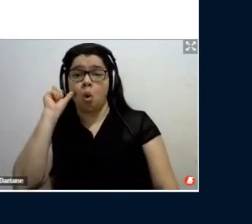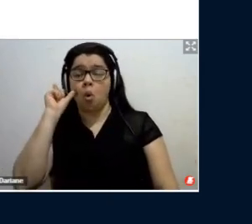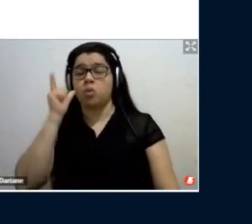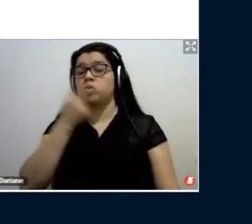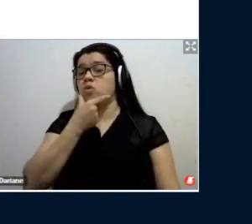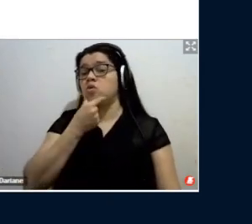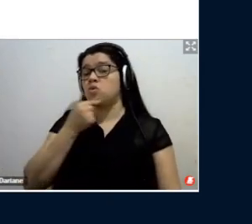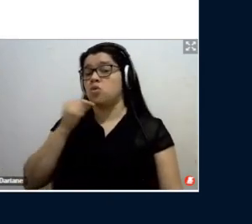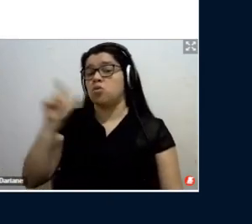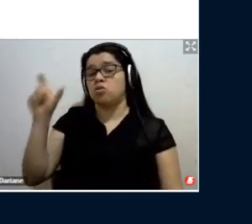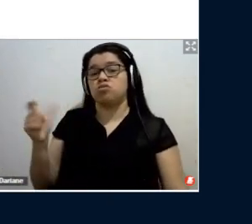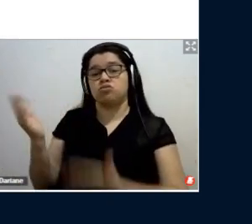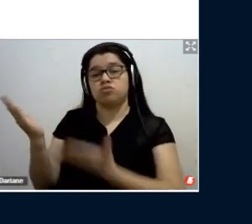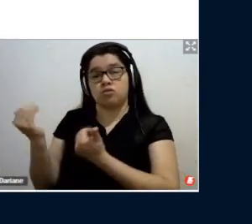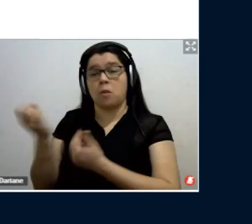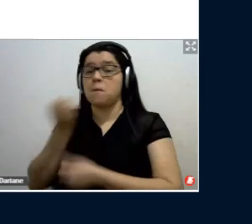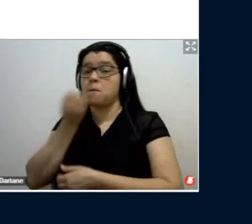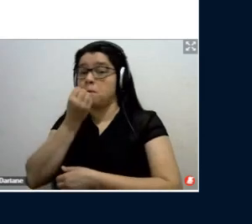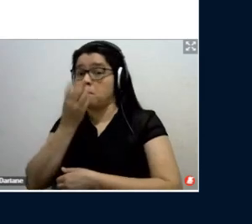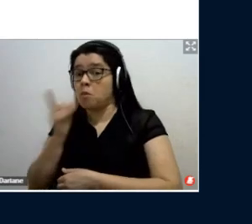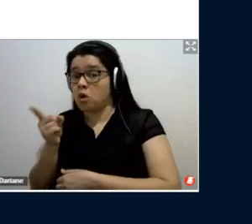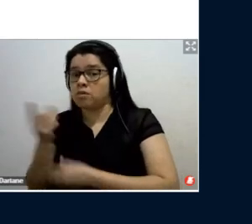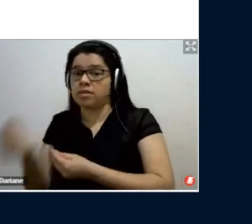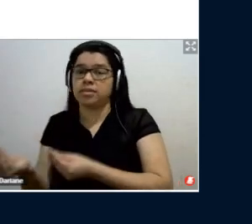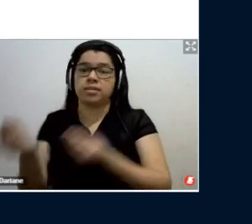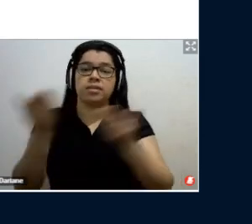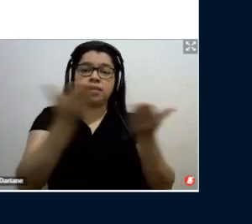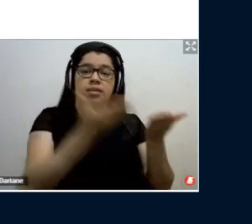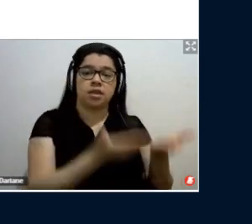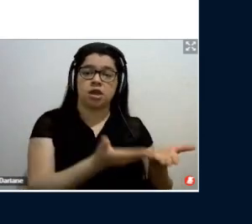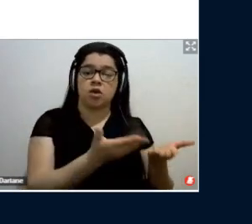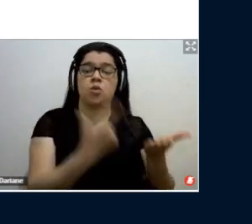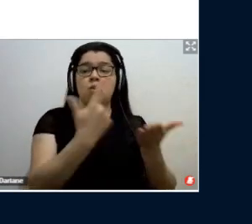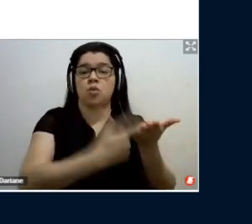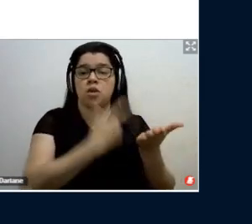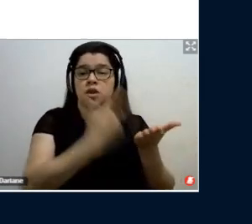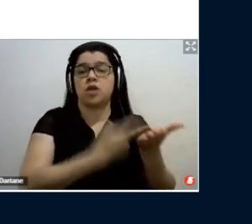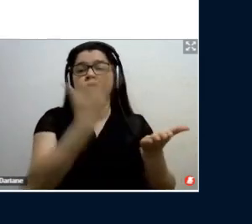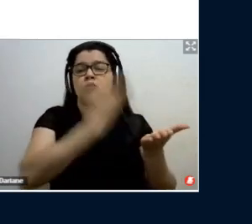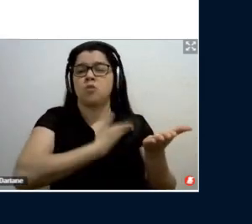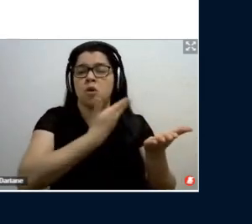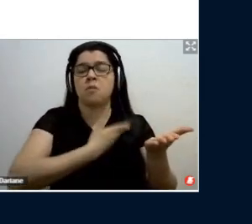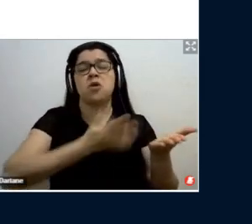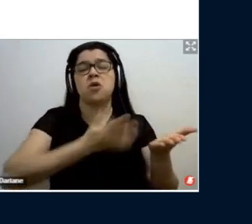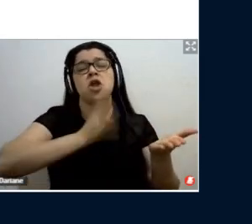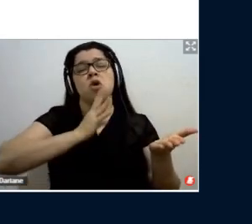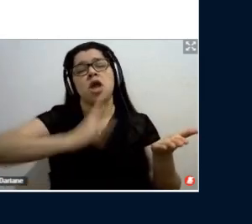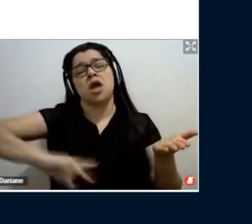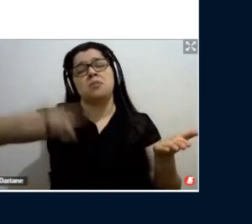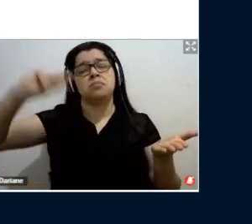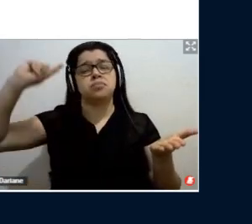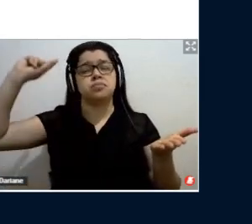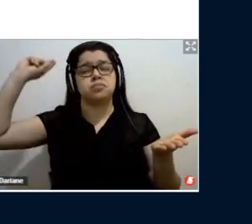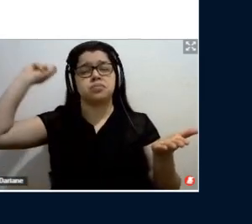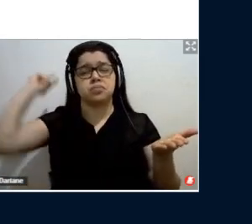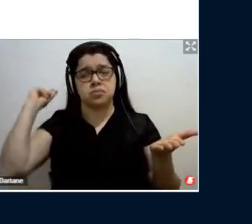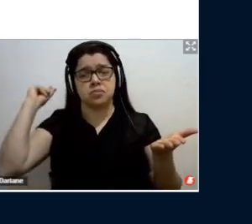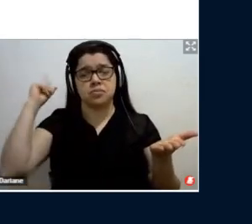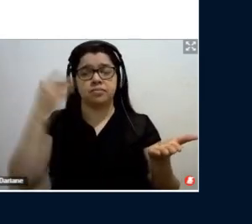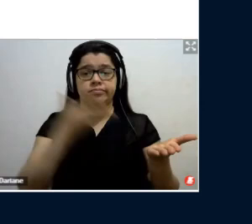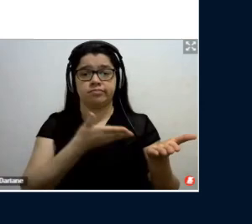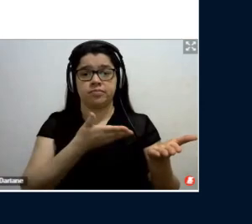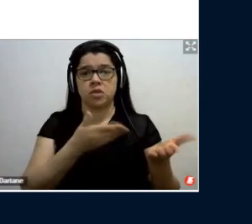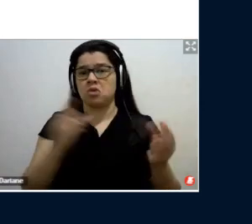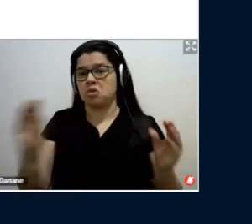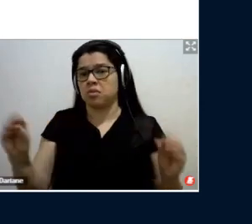Tá? Vocês vão ver que o adjunto adverbial ontem, o advérbio pode ir aí de tempo, ele pode ir no começo ou no